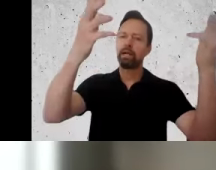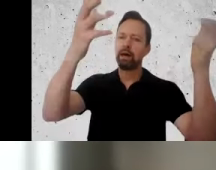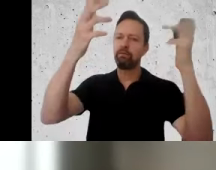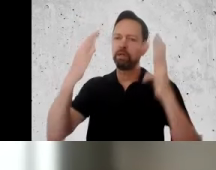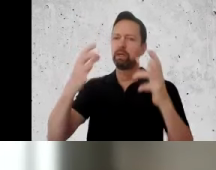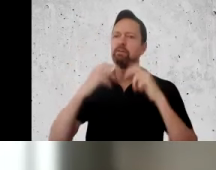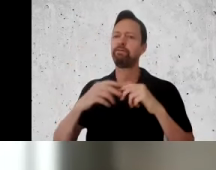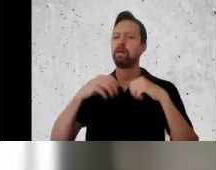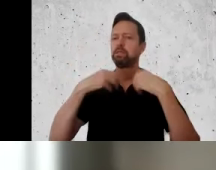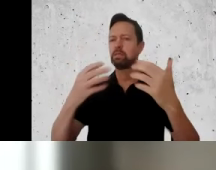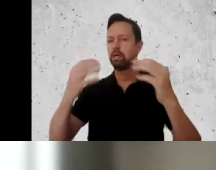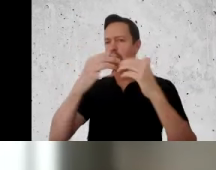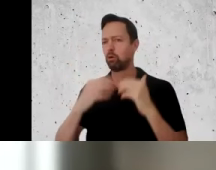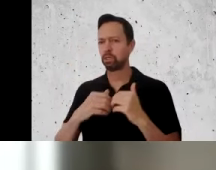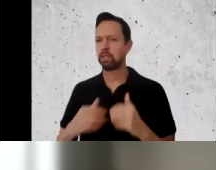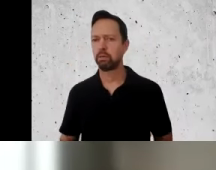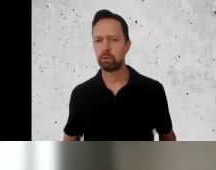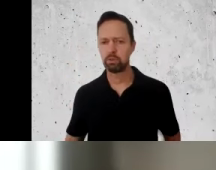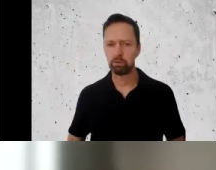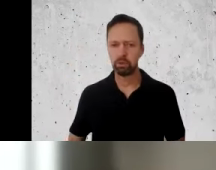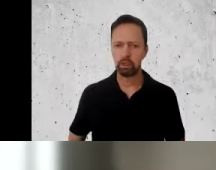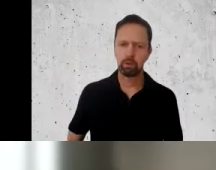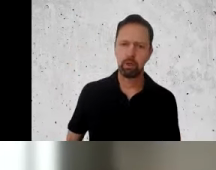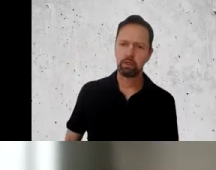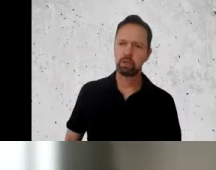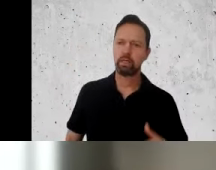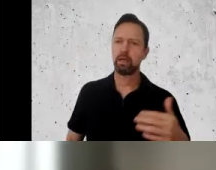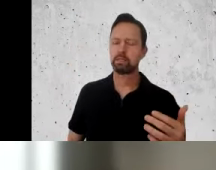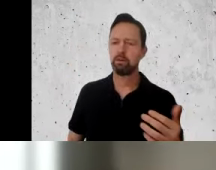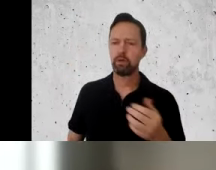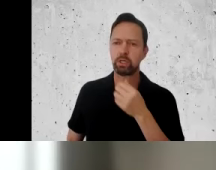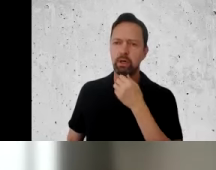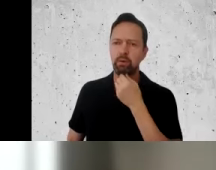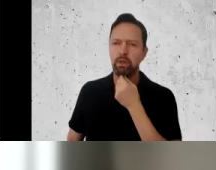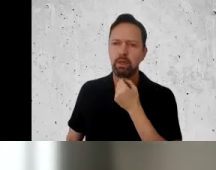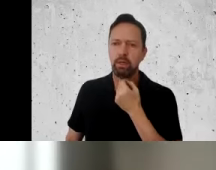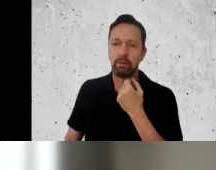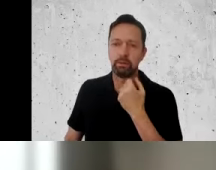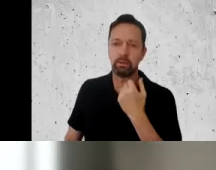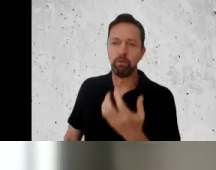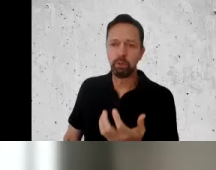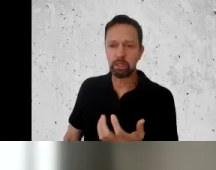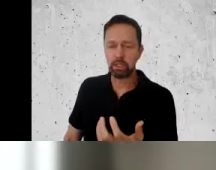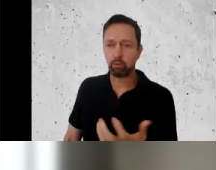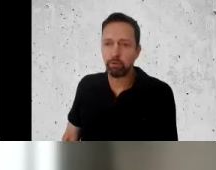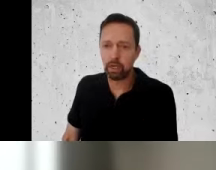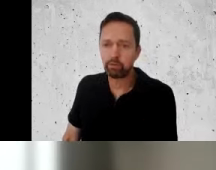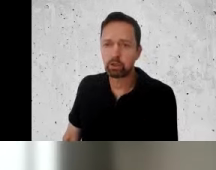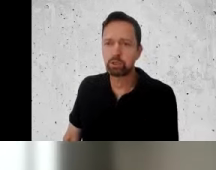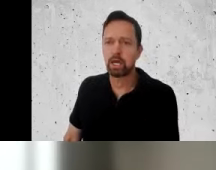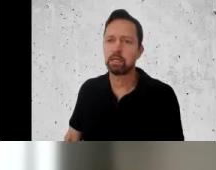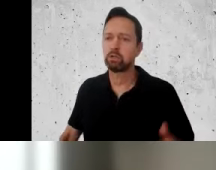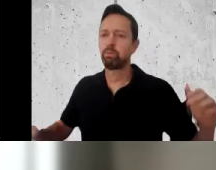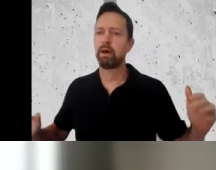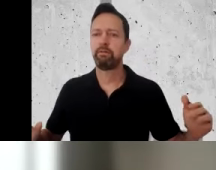vai comprar a firma que faz, e aí é como se ela está produzindo dentro. Isso é a integração vertical. De novo, muita gente, quando vê